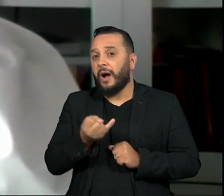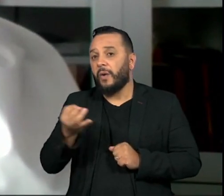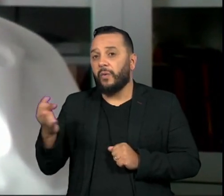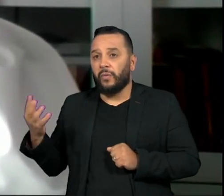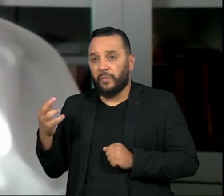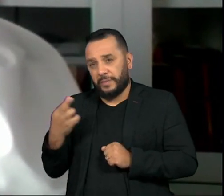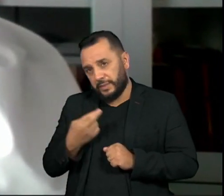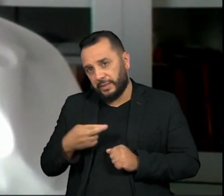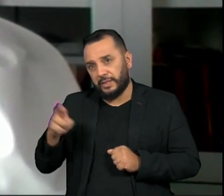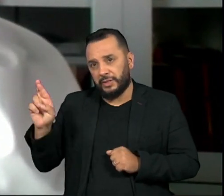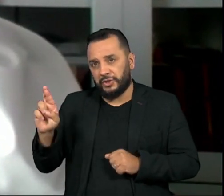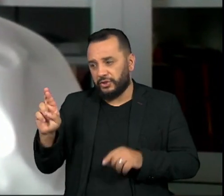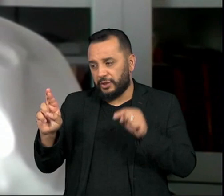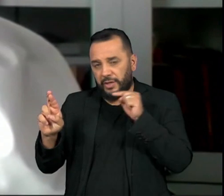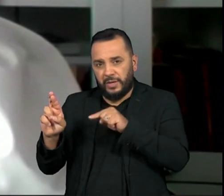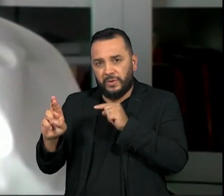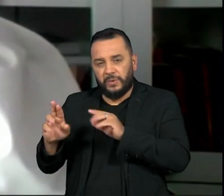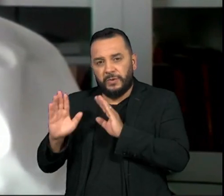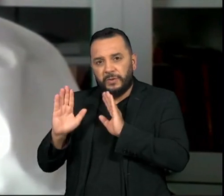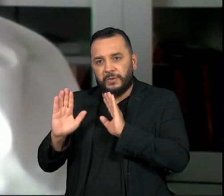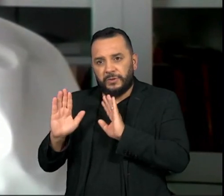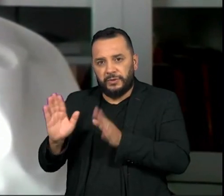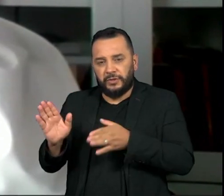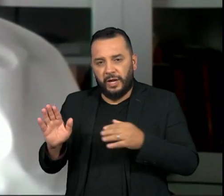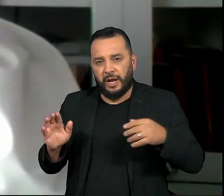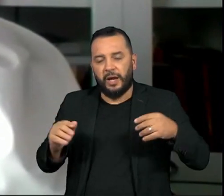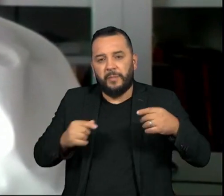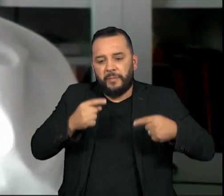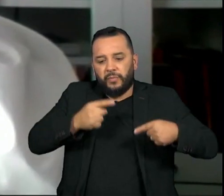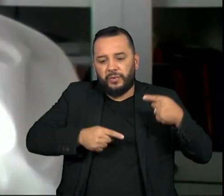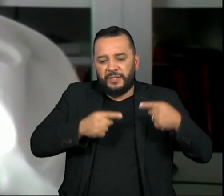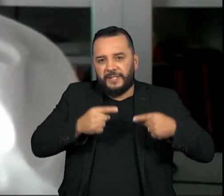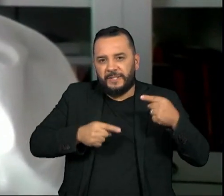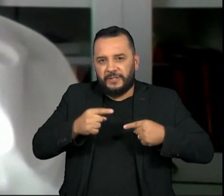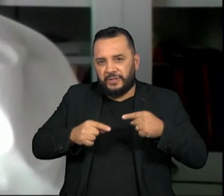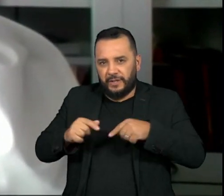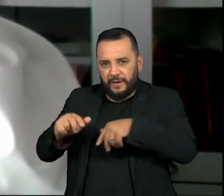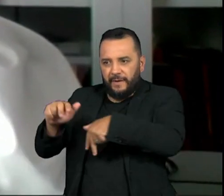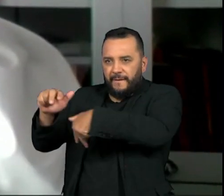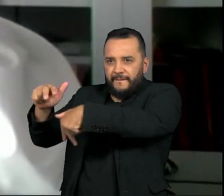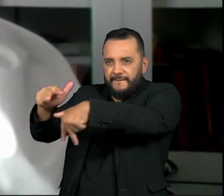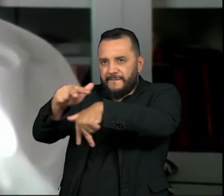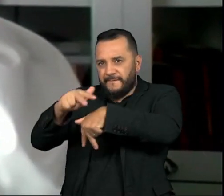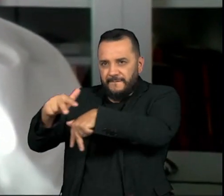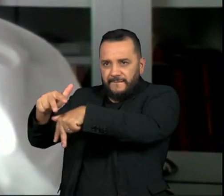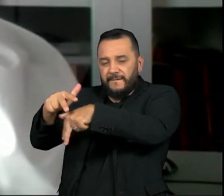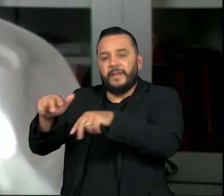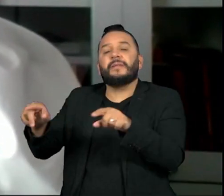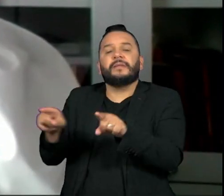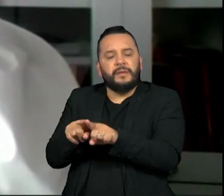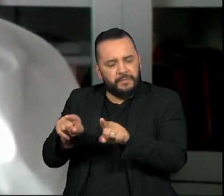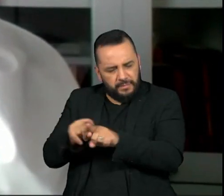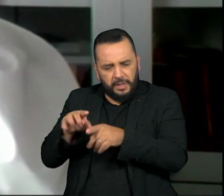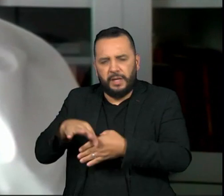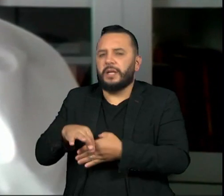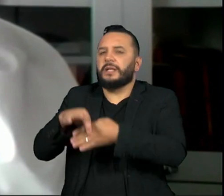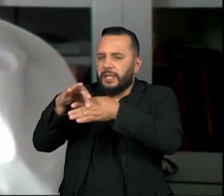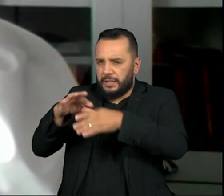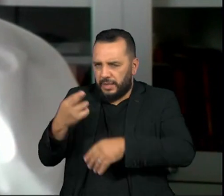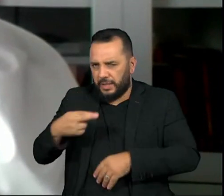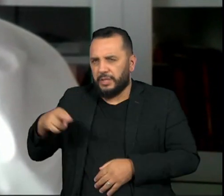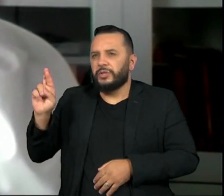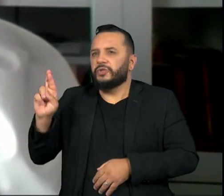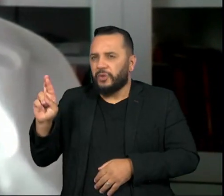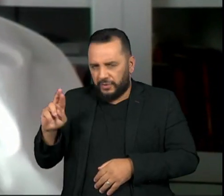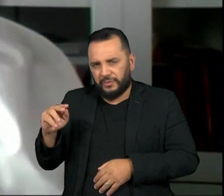crenças religiosas por parte de instituições políticas e mesmo de lideranças religiosas que têm grande